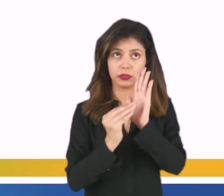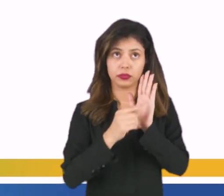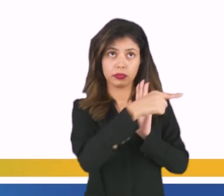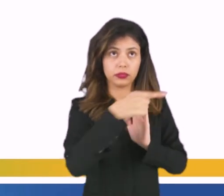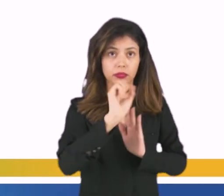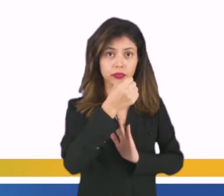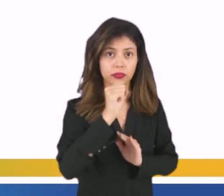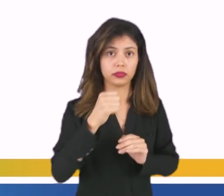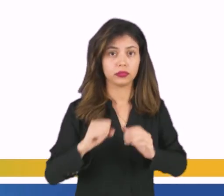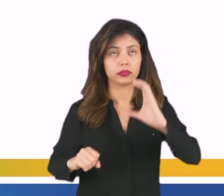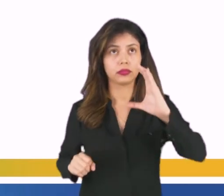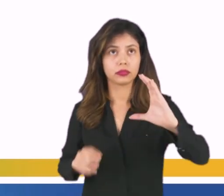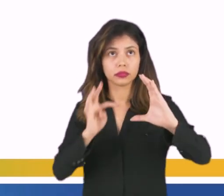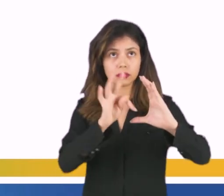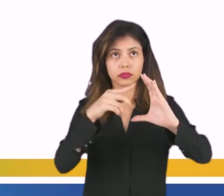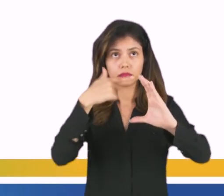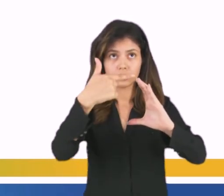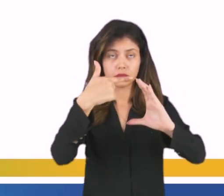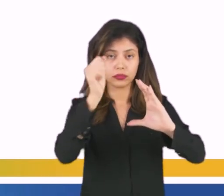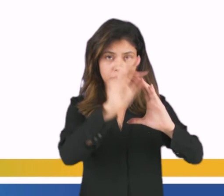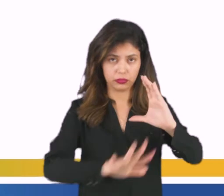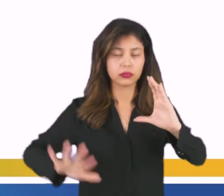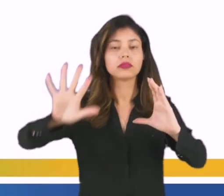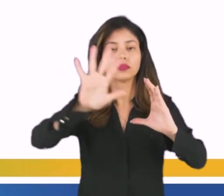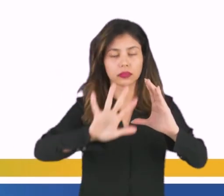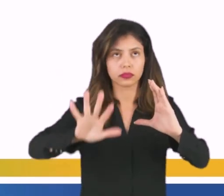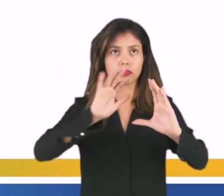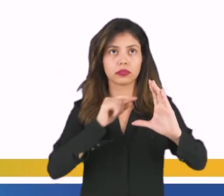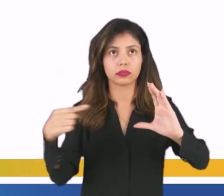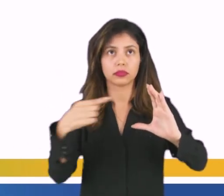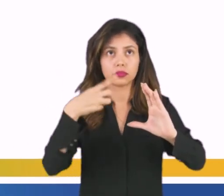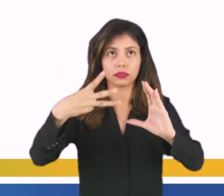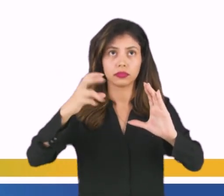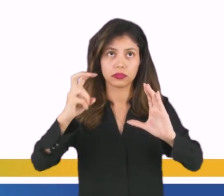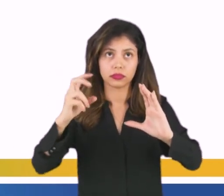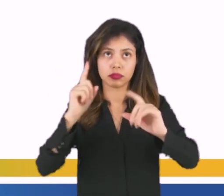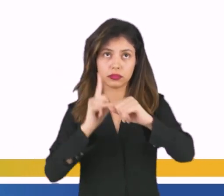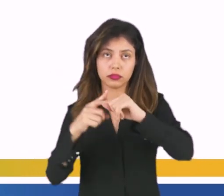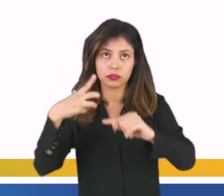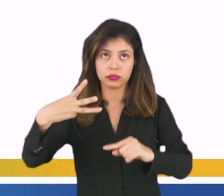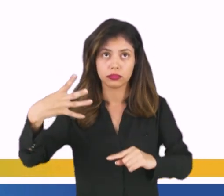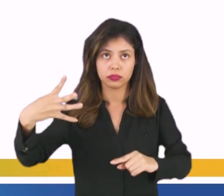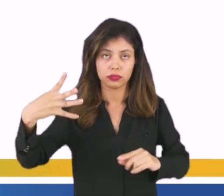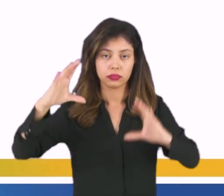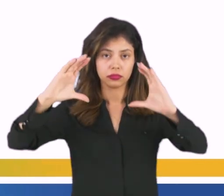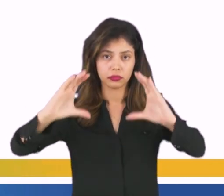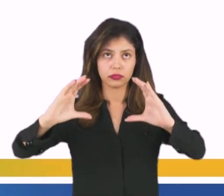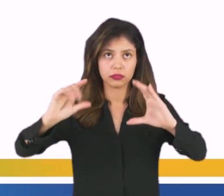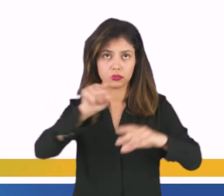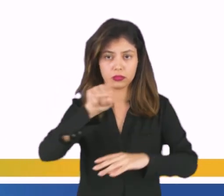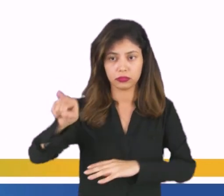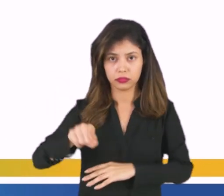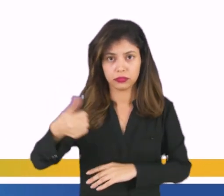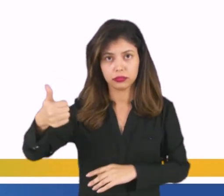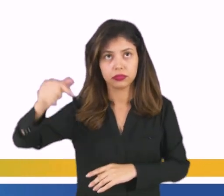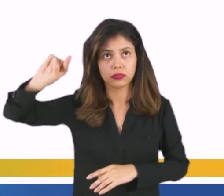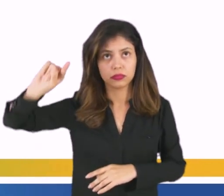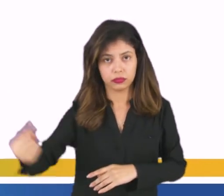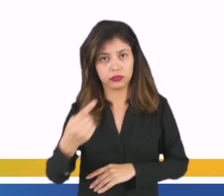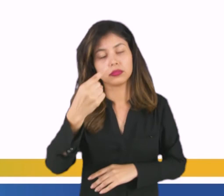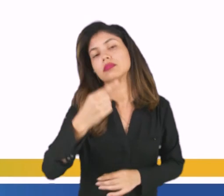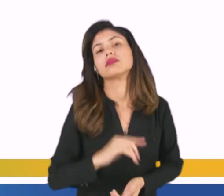menos 8 vezes todo esse polinômio t ao quadrado menos 35t mais 34 é maior